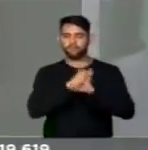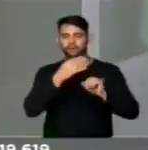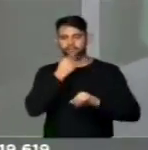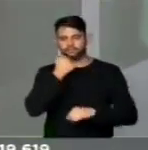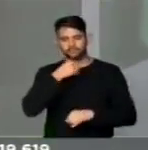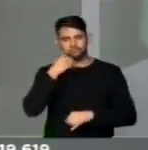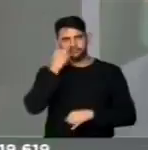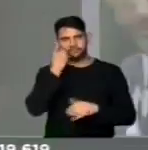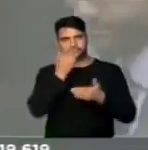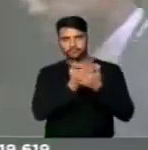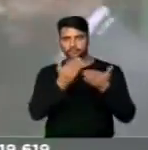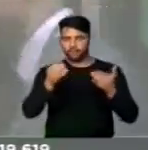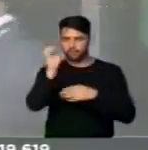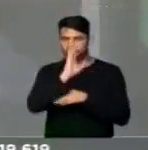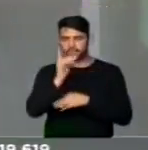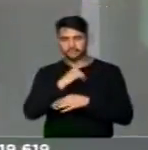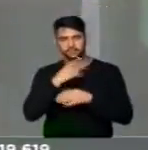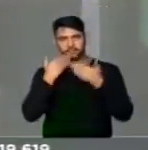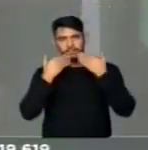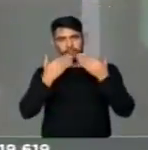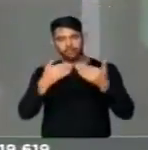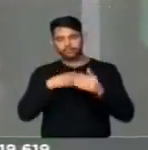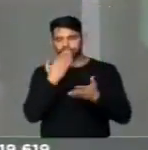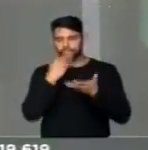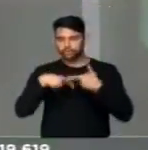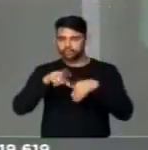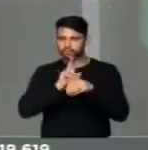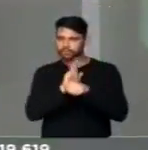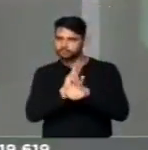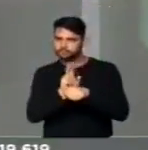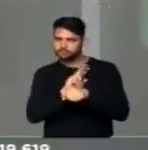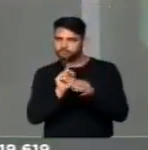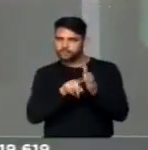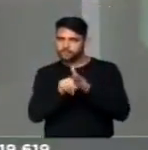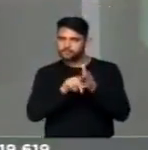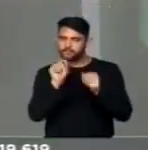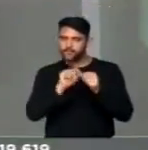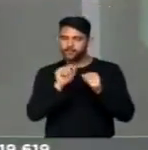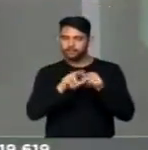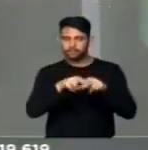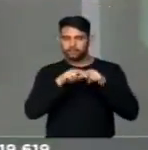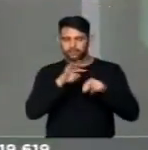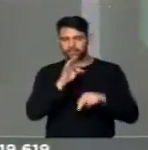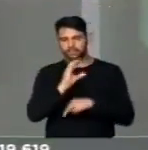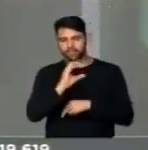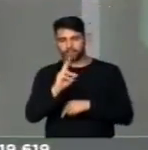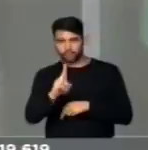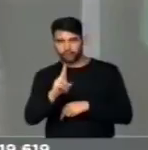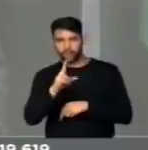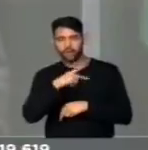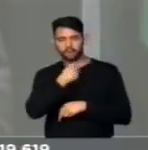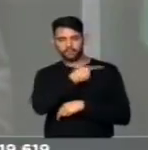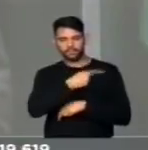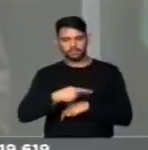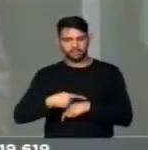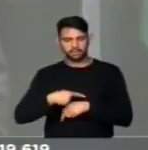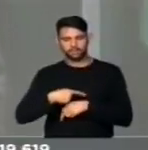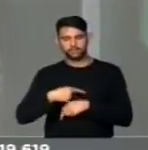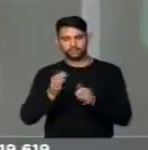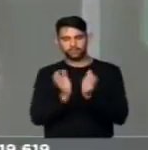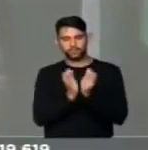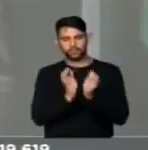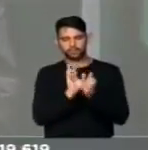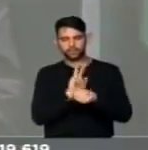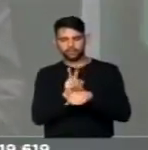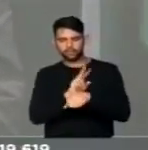senhores deputados, que o Brasil se destaca nesse tipo de auditoria, exercendo por meio do TCU a presidência do Subcomitê